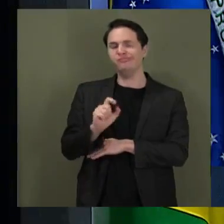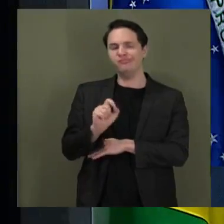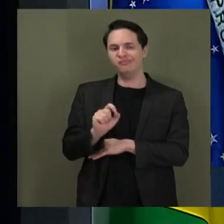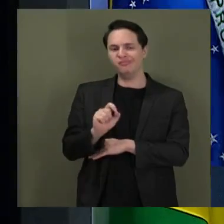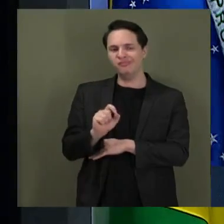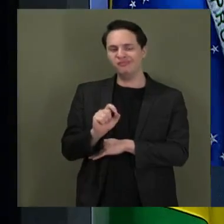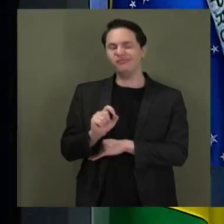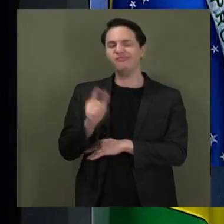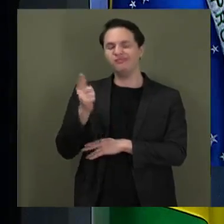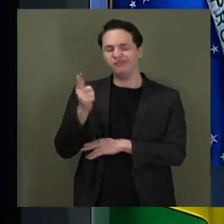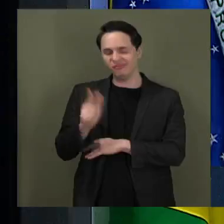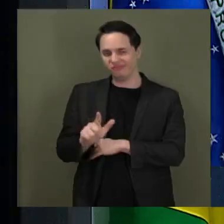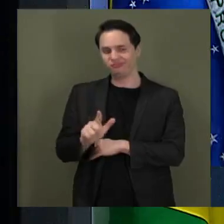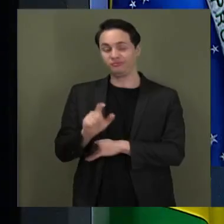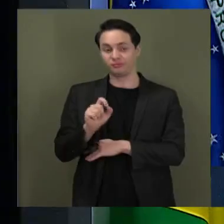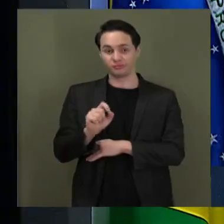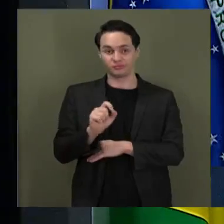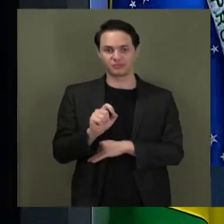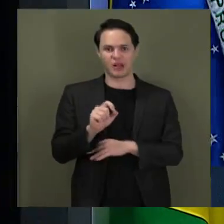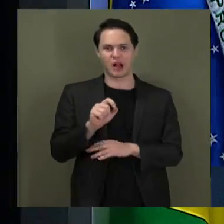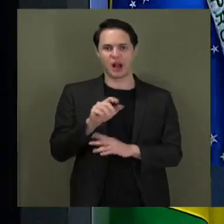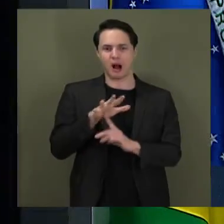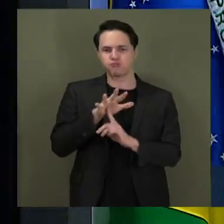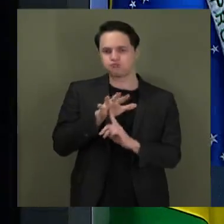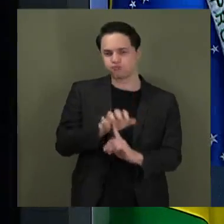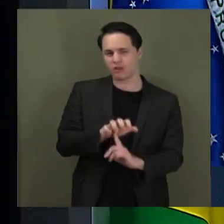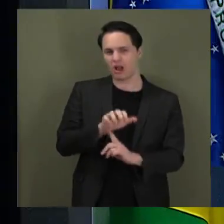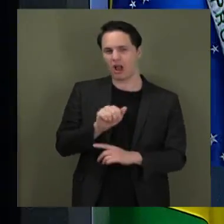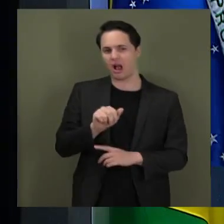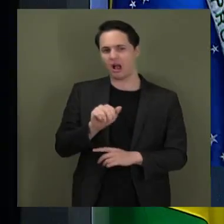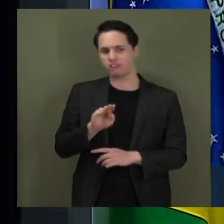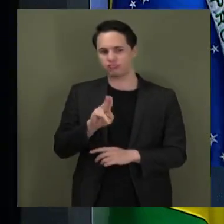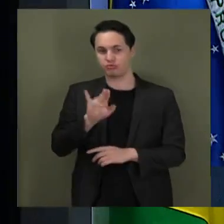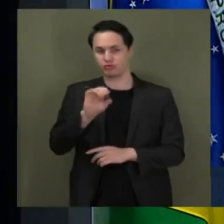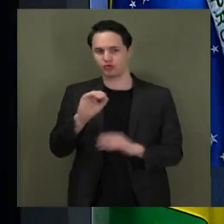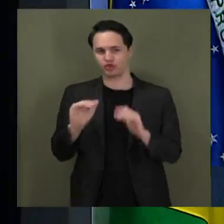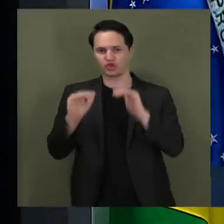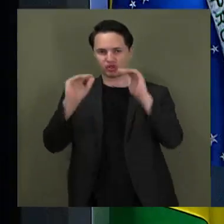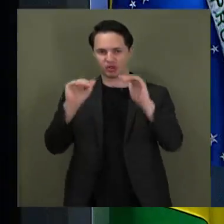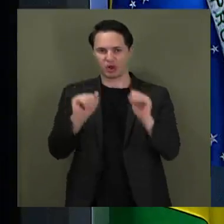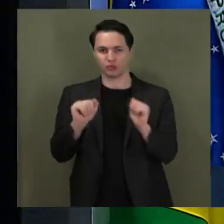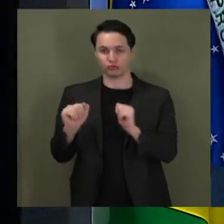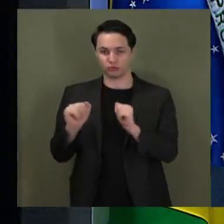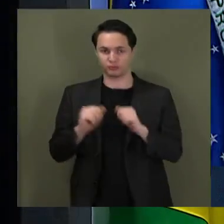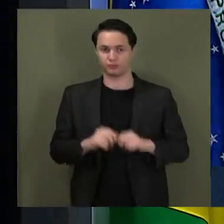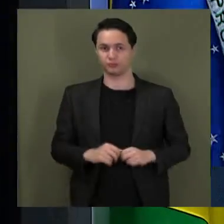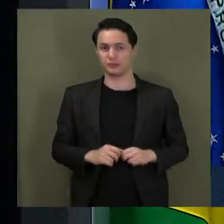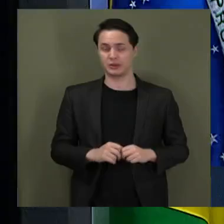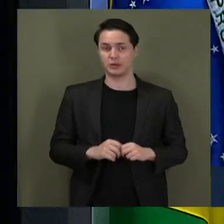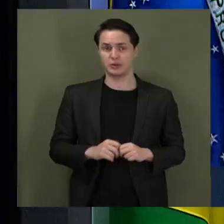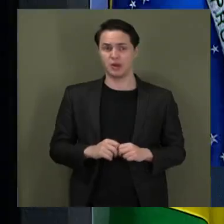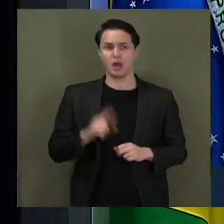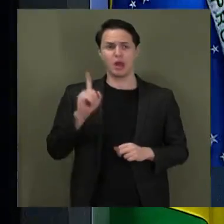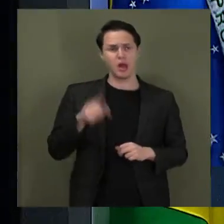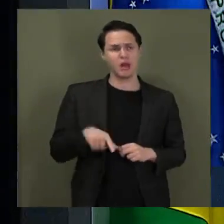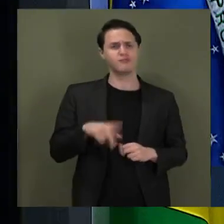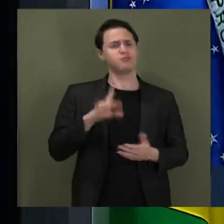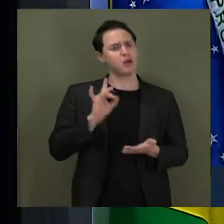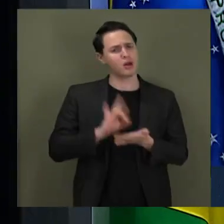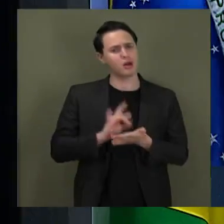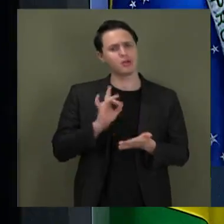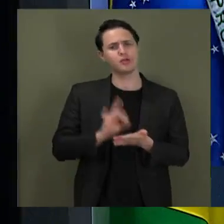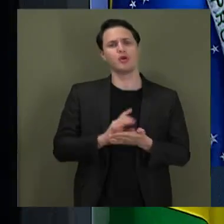mais uma vez, a prática de abusos autoritários. Ou seja, um verdadeiro golpe